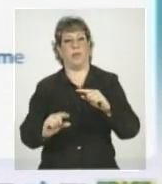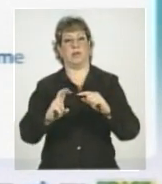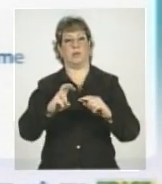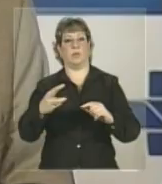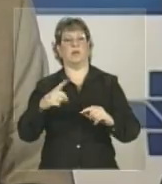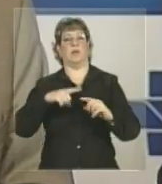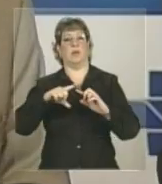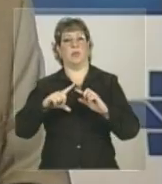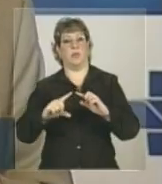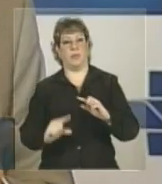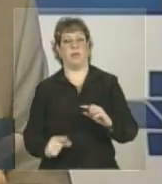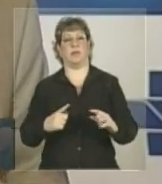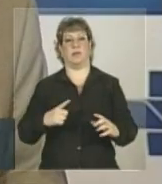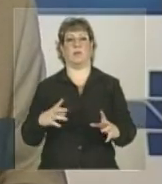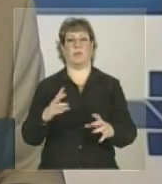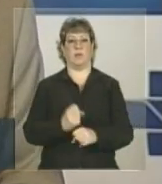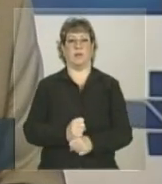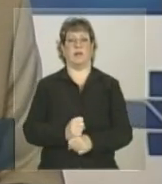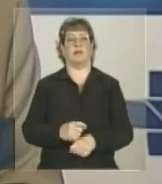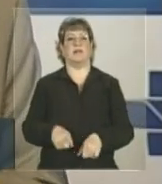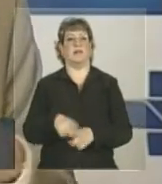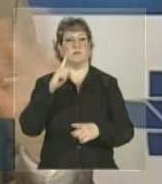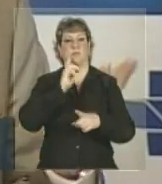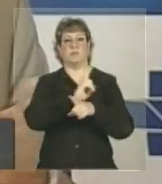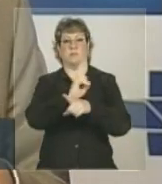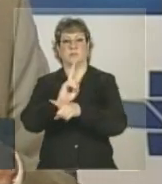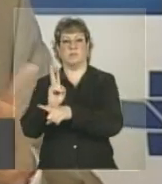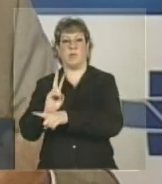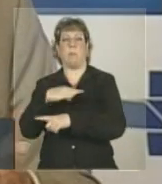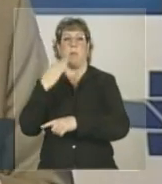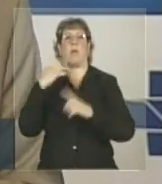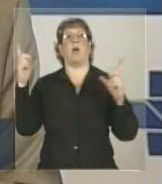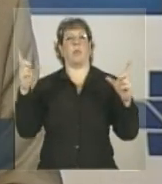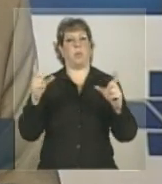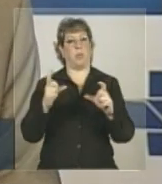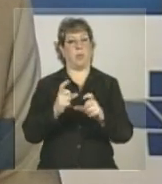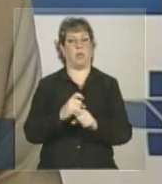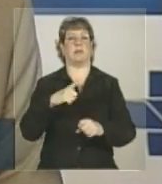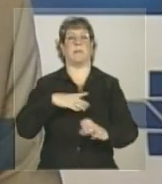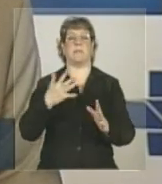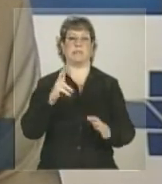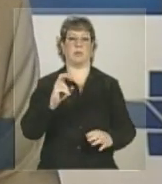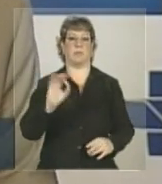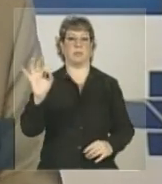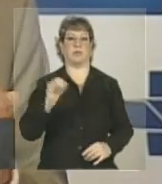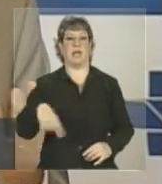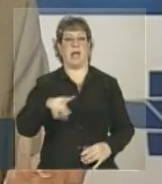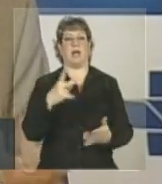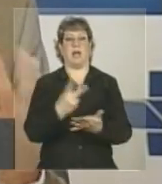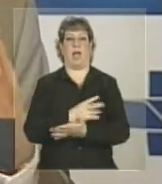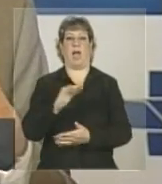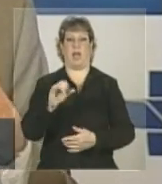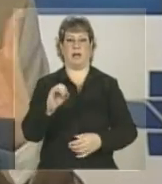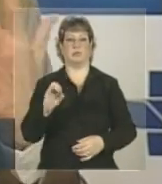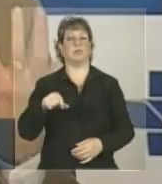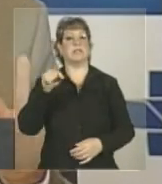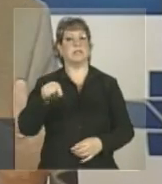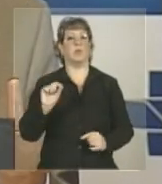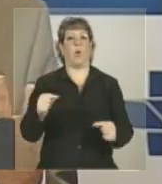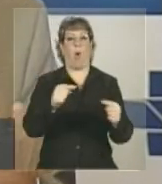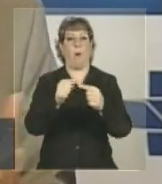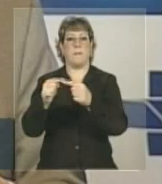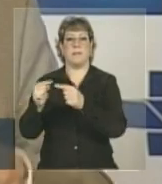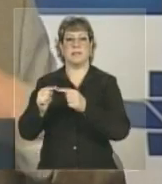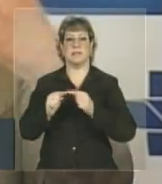né? Que também é monitorado, é uma redução de praticamente 50% desses casos. Isso deve ser a